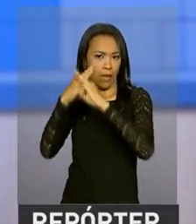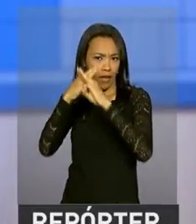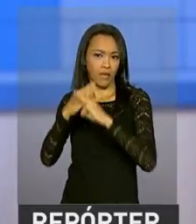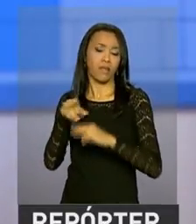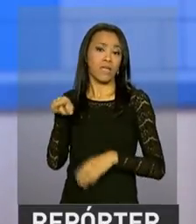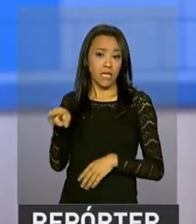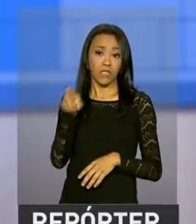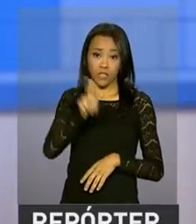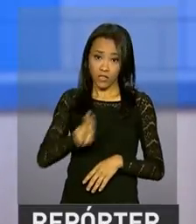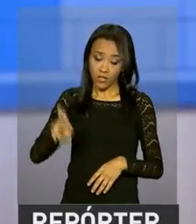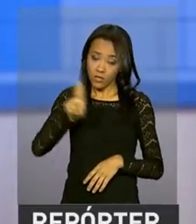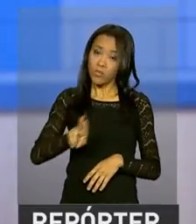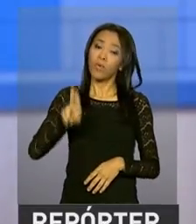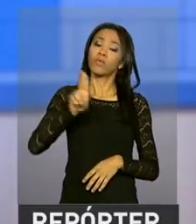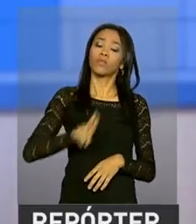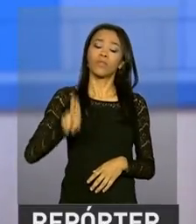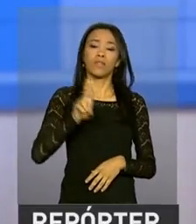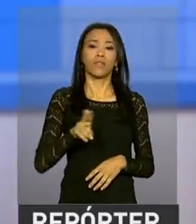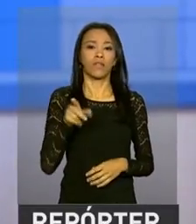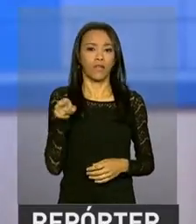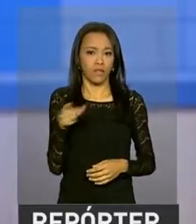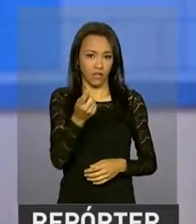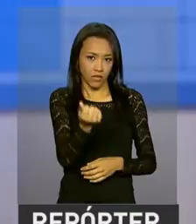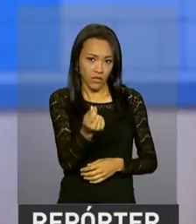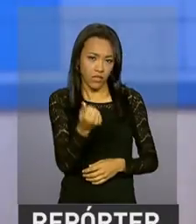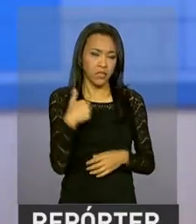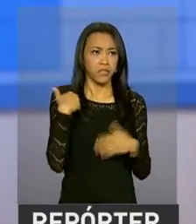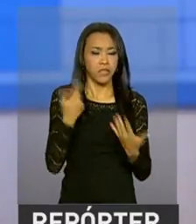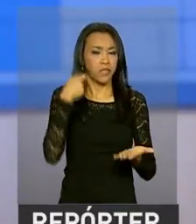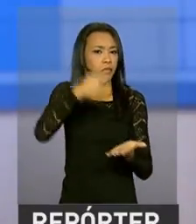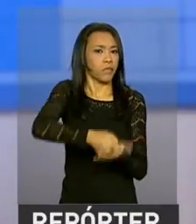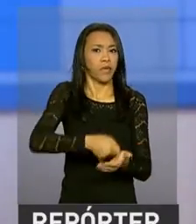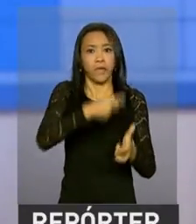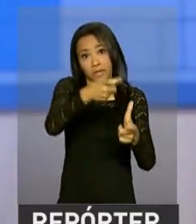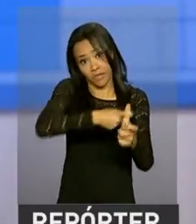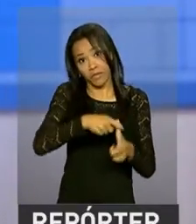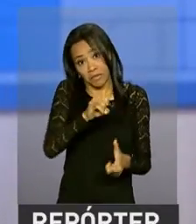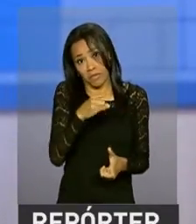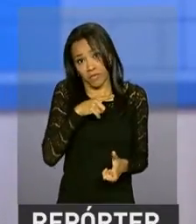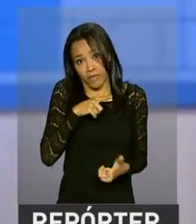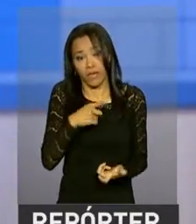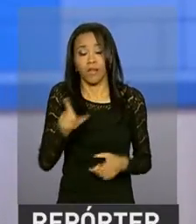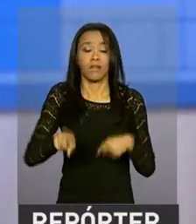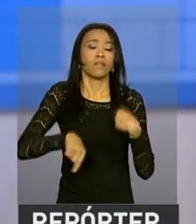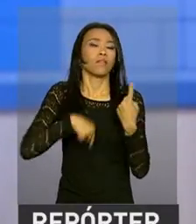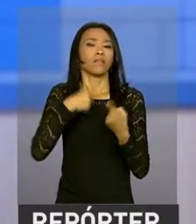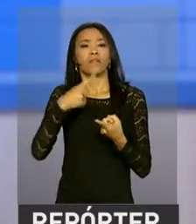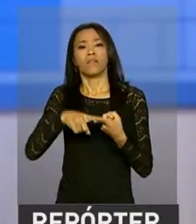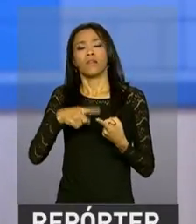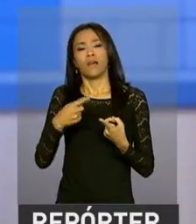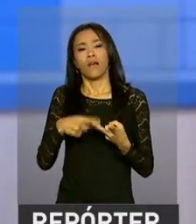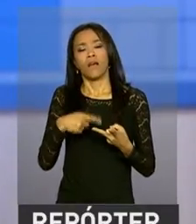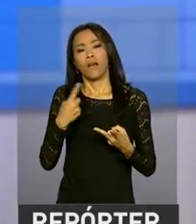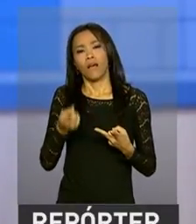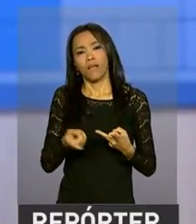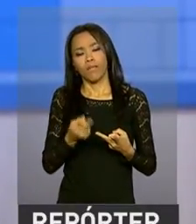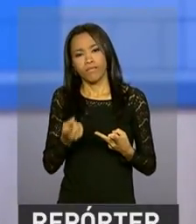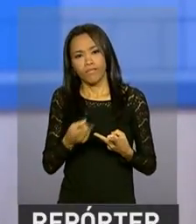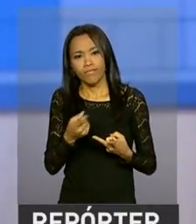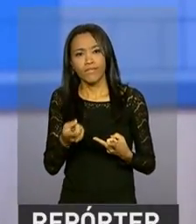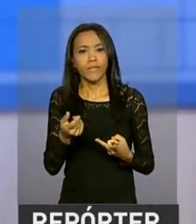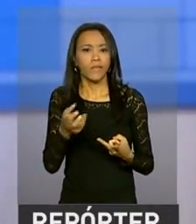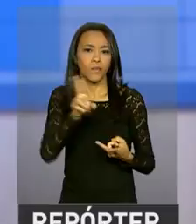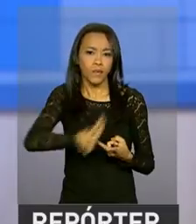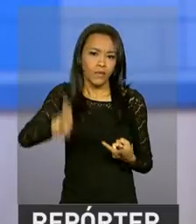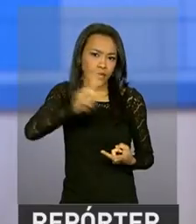dessa verba que vai levantar dívida se você tiver dívida seja para desfrutar